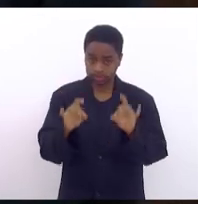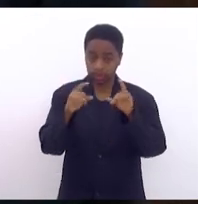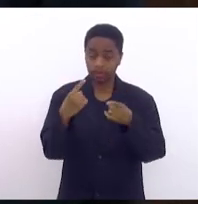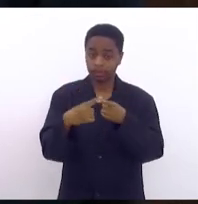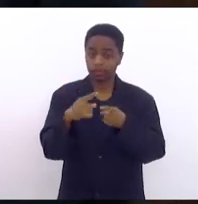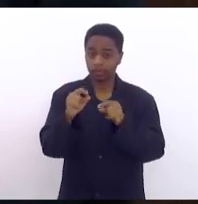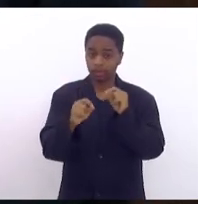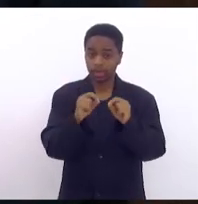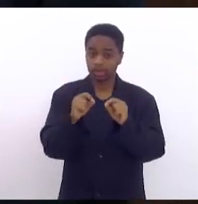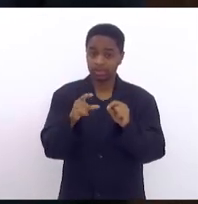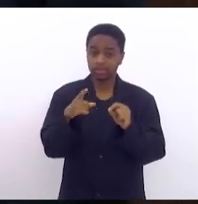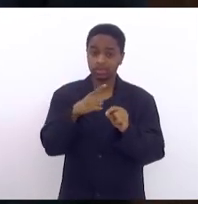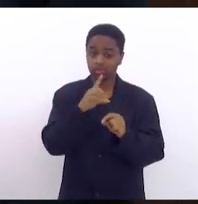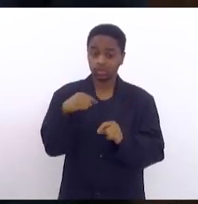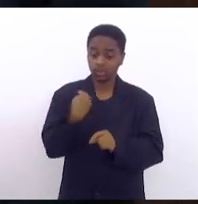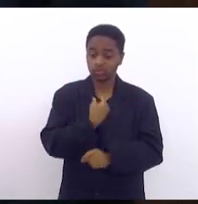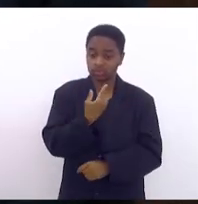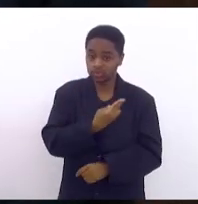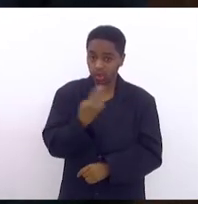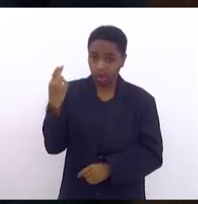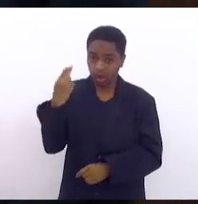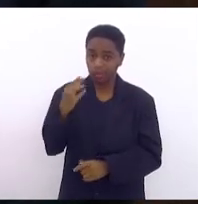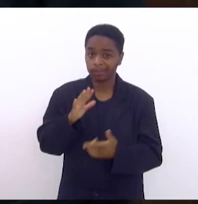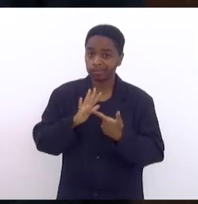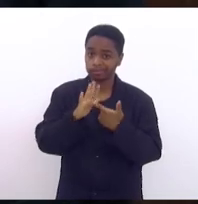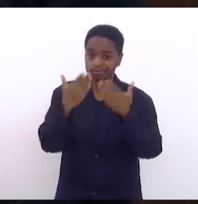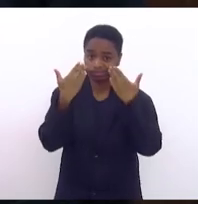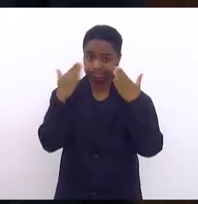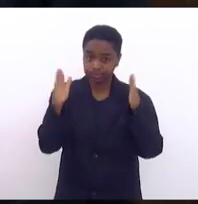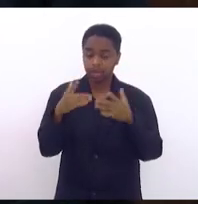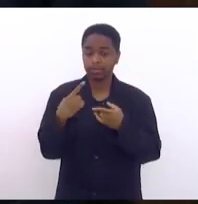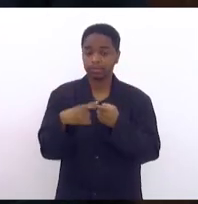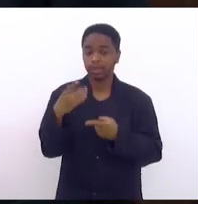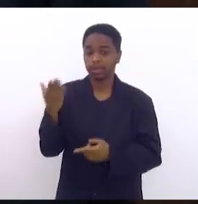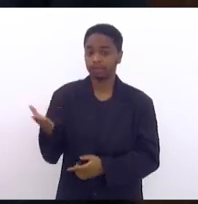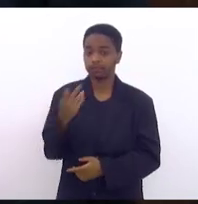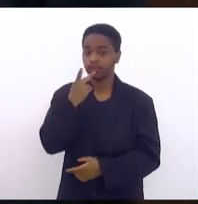nome da Assembleia Legislativa, que passou a ser, como o Rodrigo